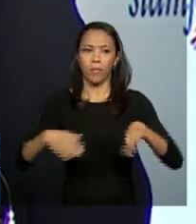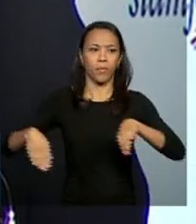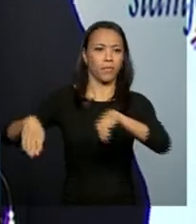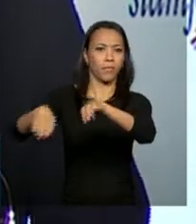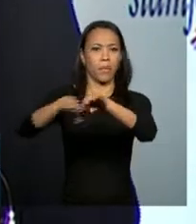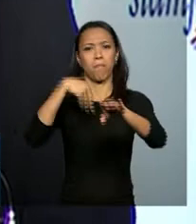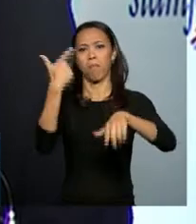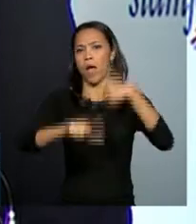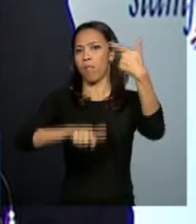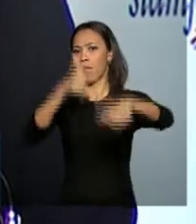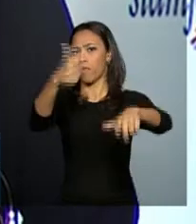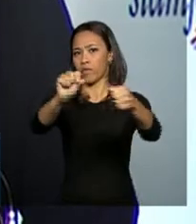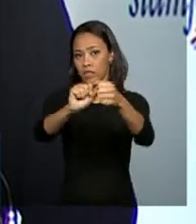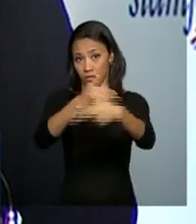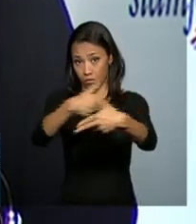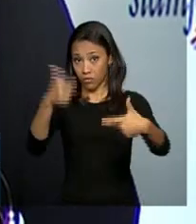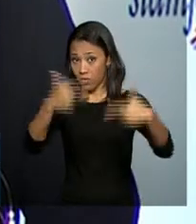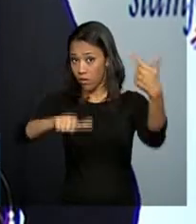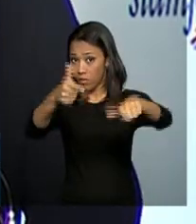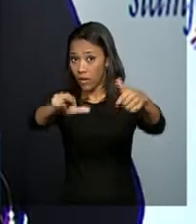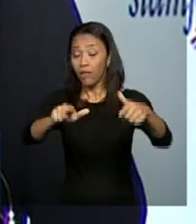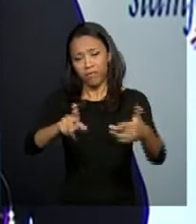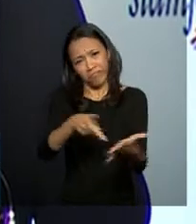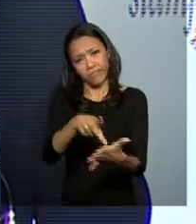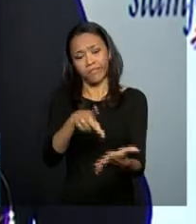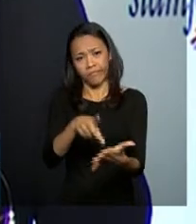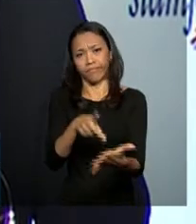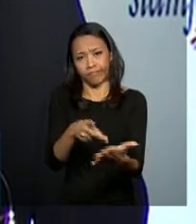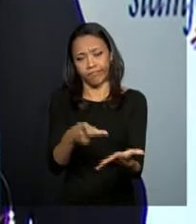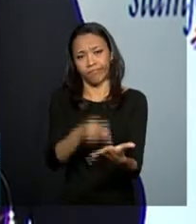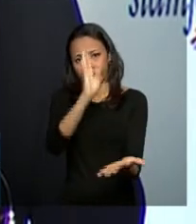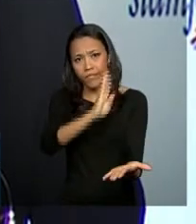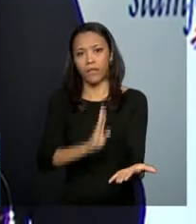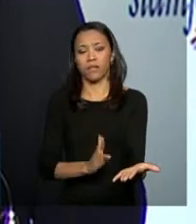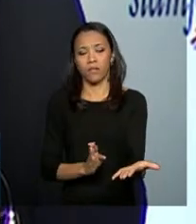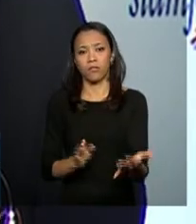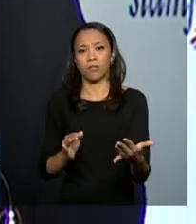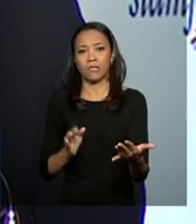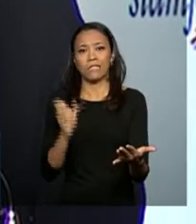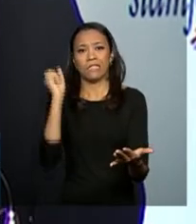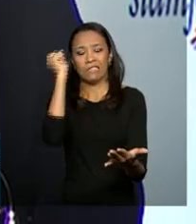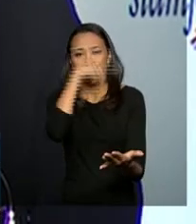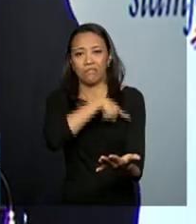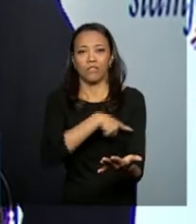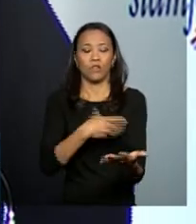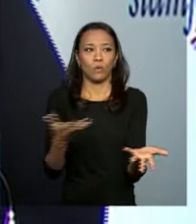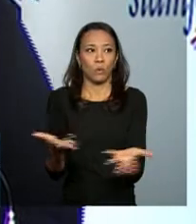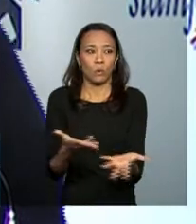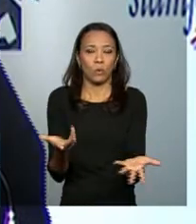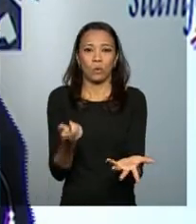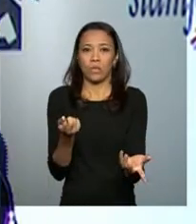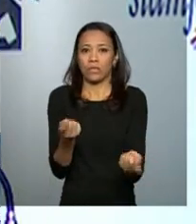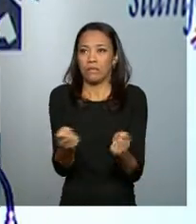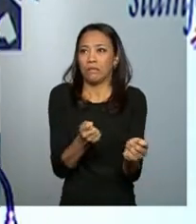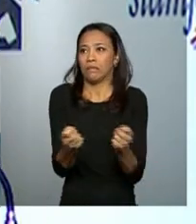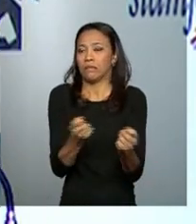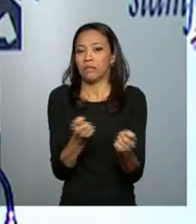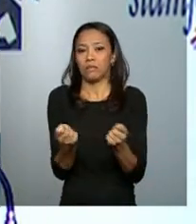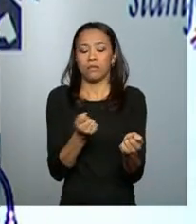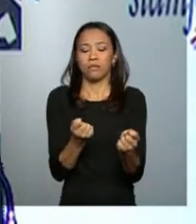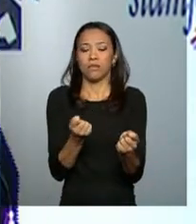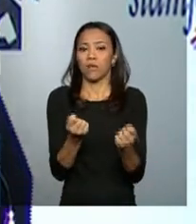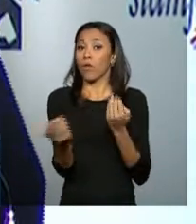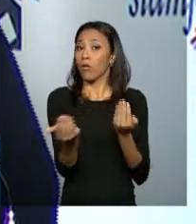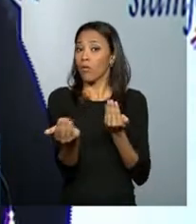maiores. É verdade que o Brasil passa por um momento difícil, mais difícil do que